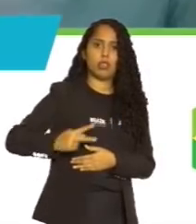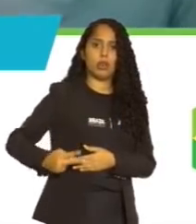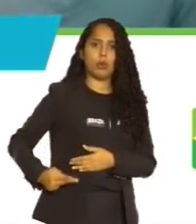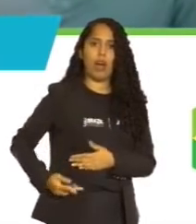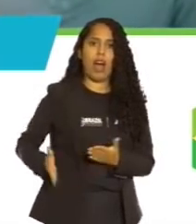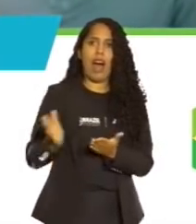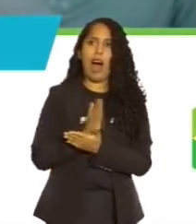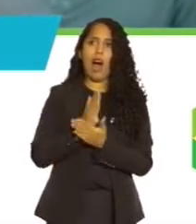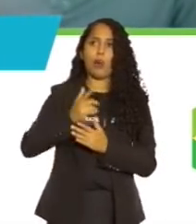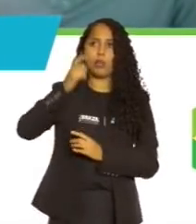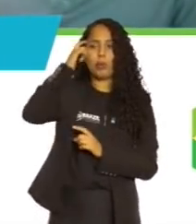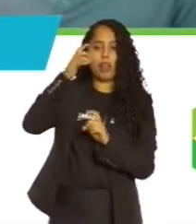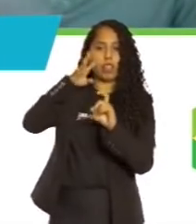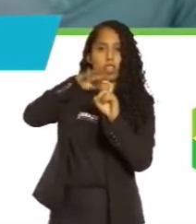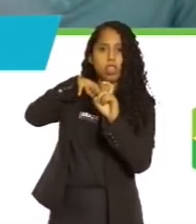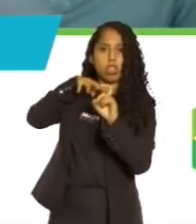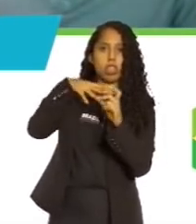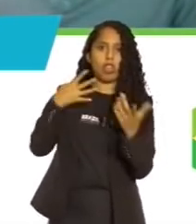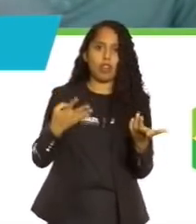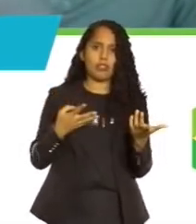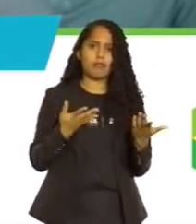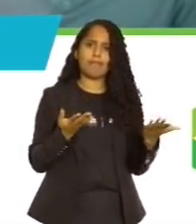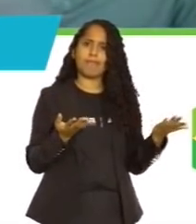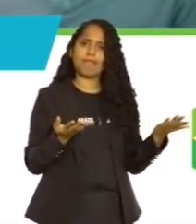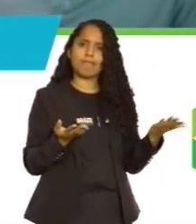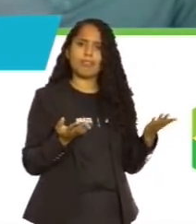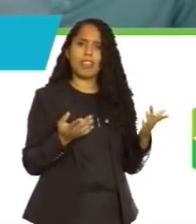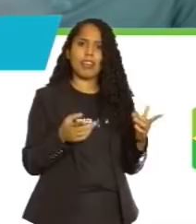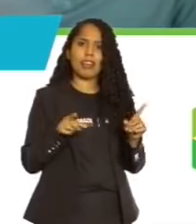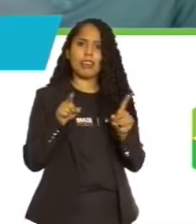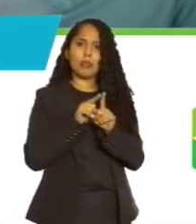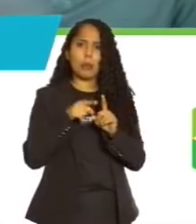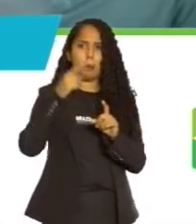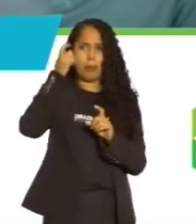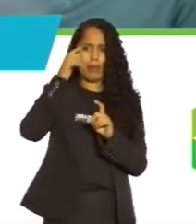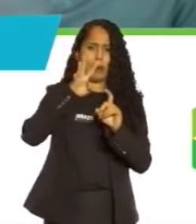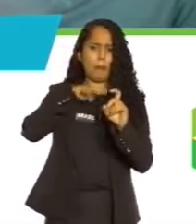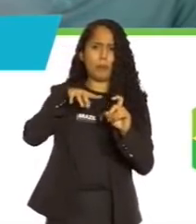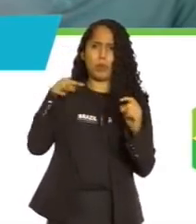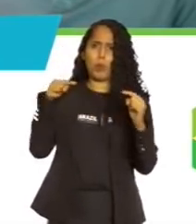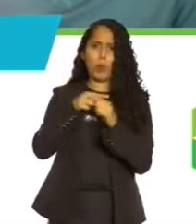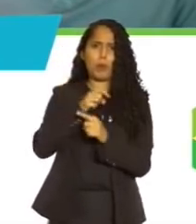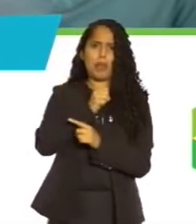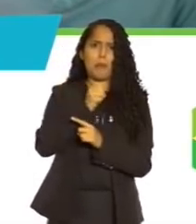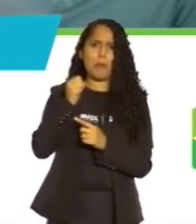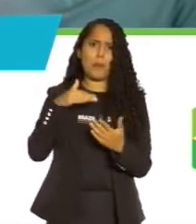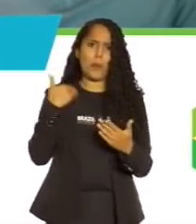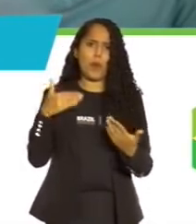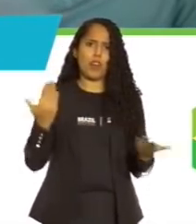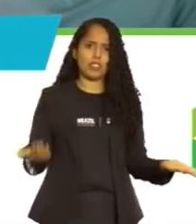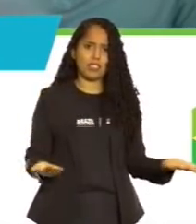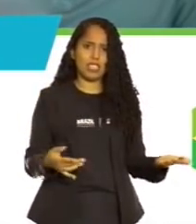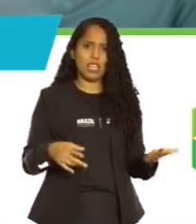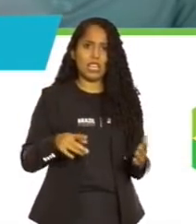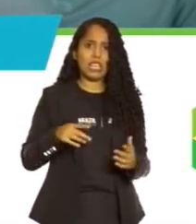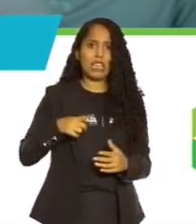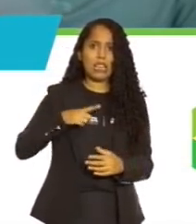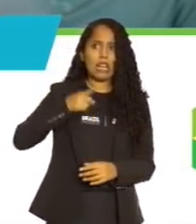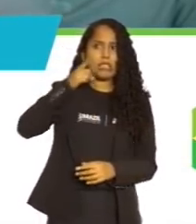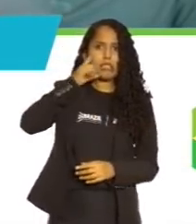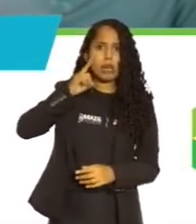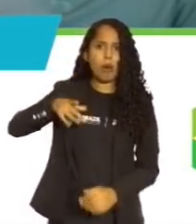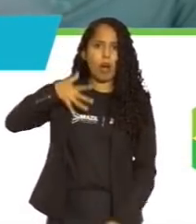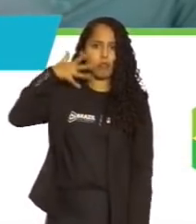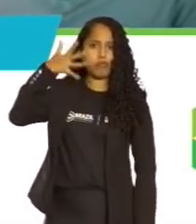eu chamo de mito da morte, que todas as semanas faz um discurso ameaçador. Vocês vão ver, falta